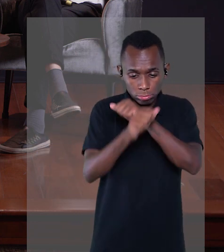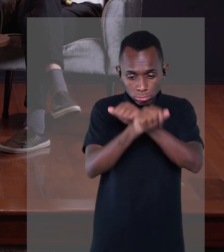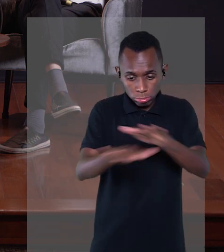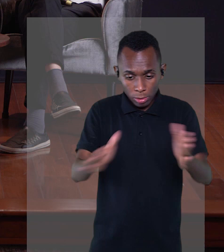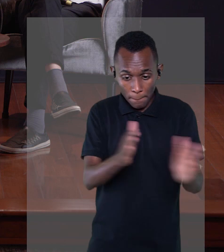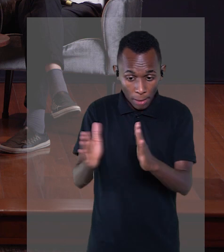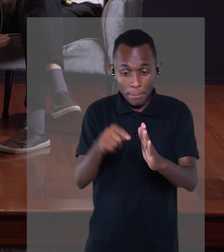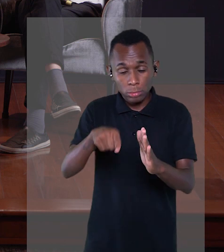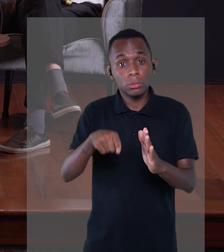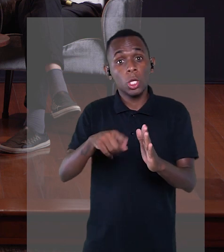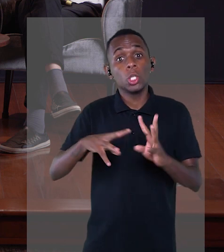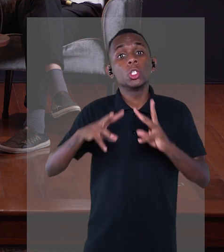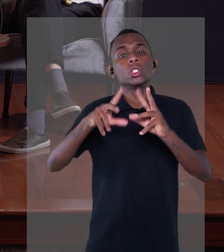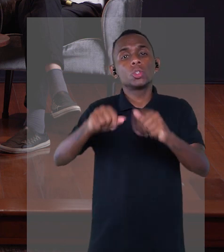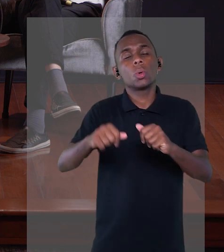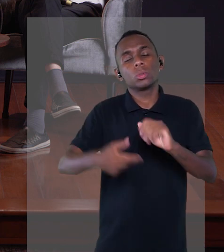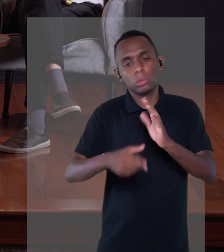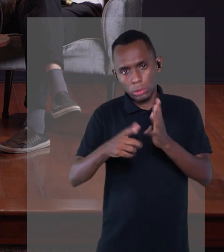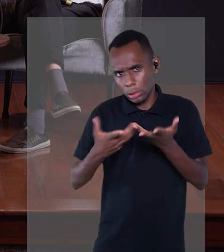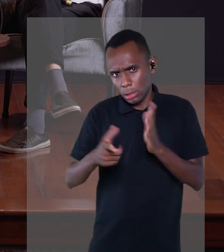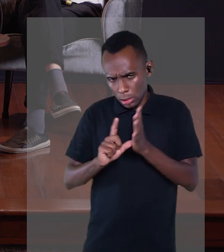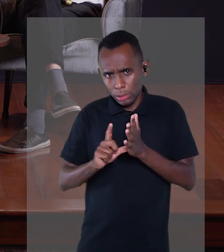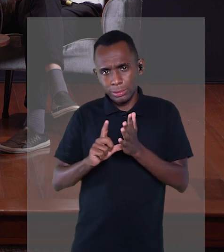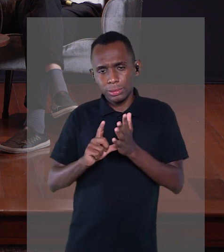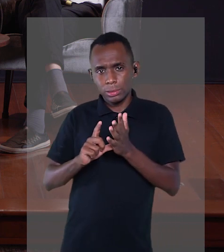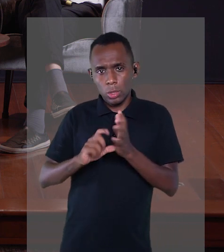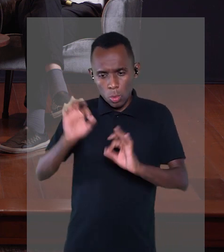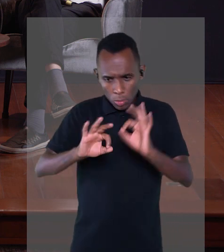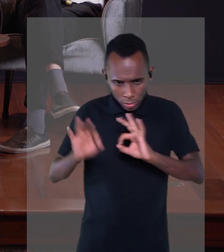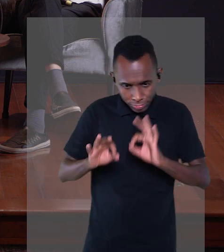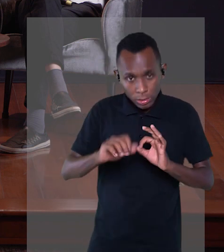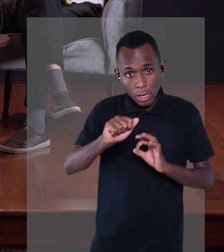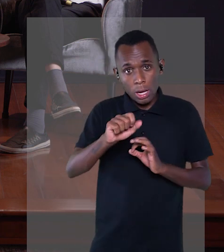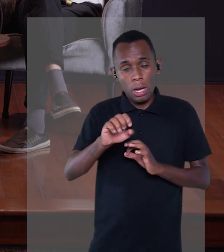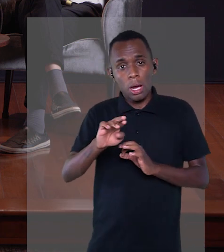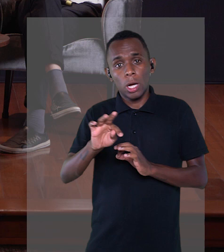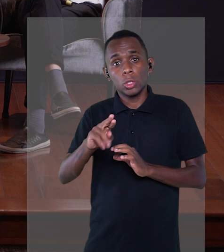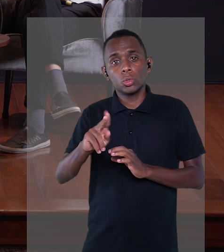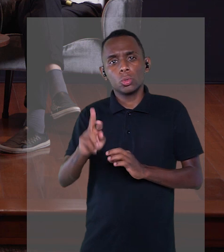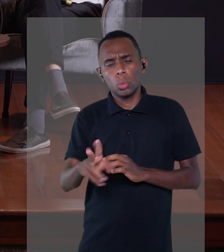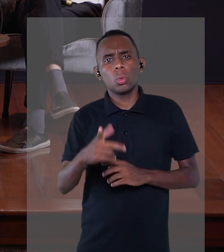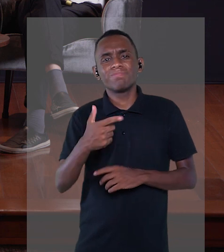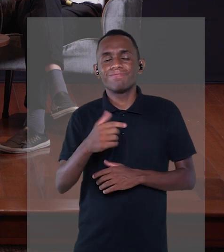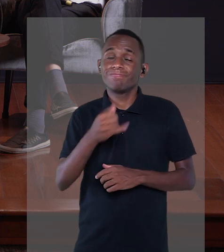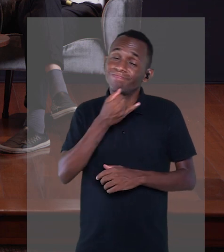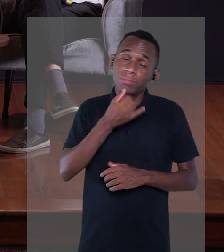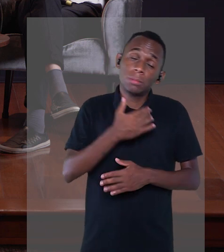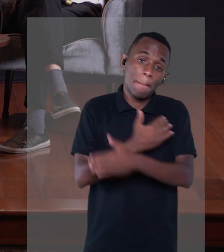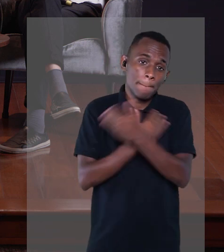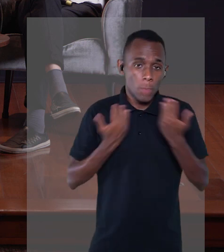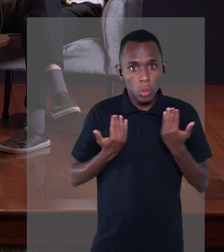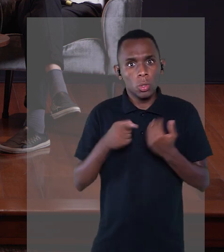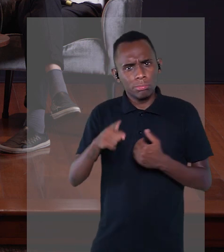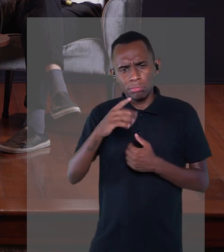meus discos, eu tinha um produtor musical, Arthur Maia, que infelizmente nos deixou, né? Um dos maiores instrumentistas do